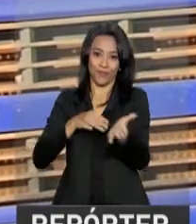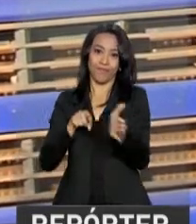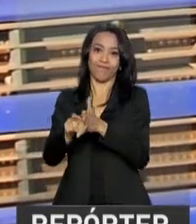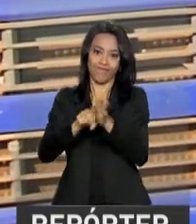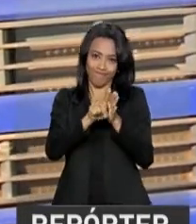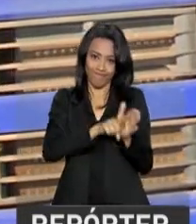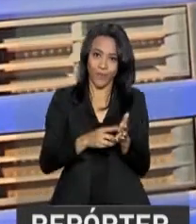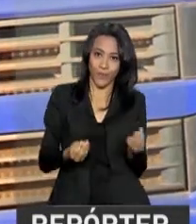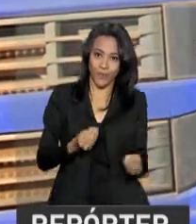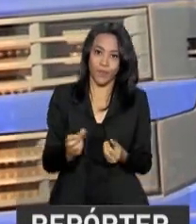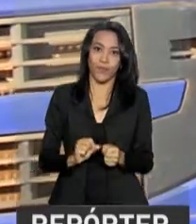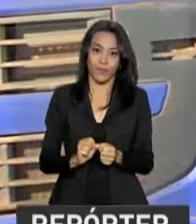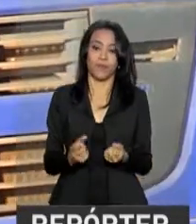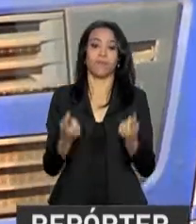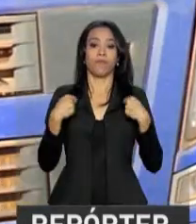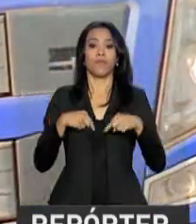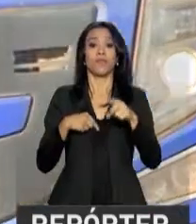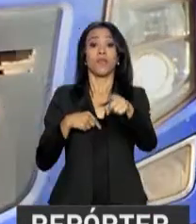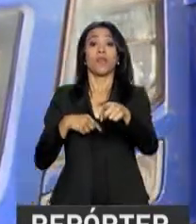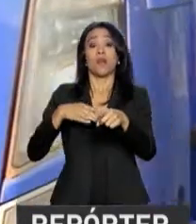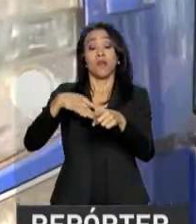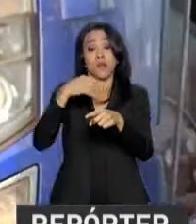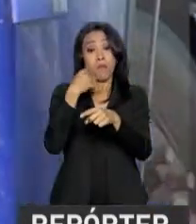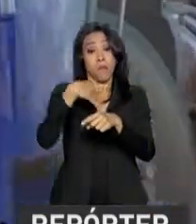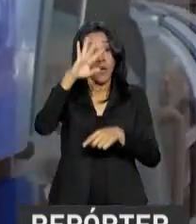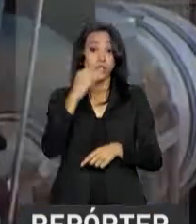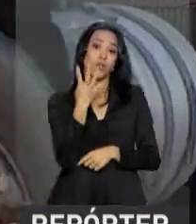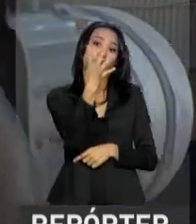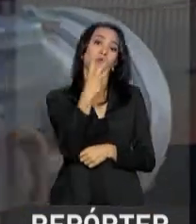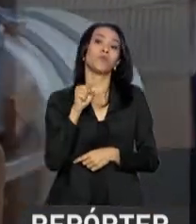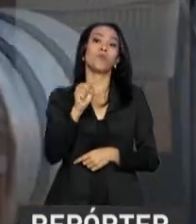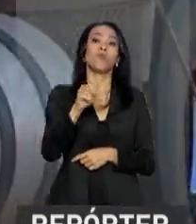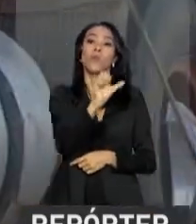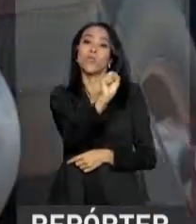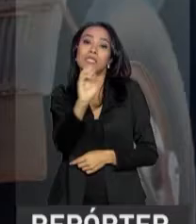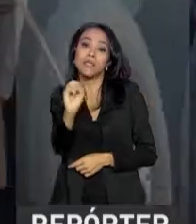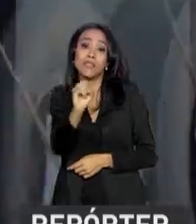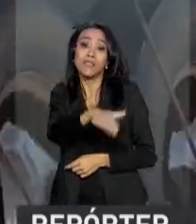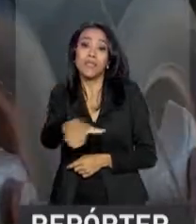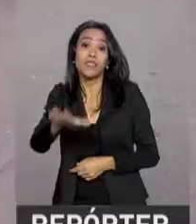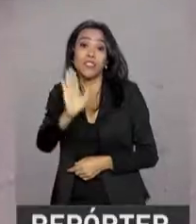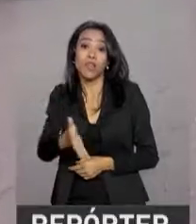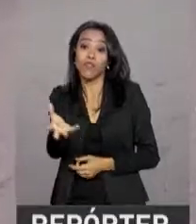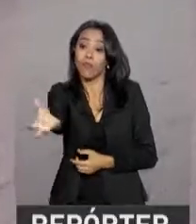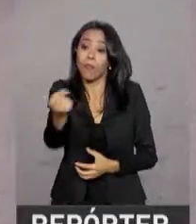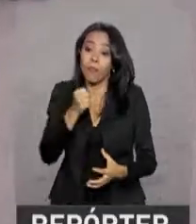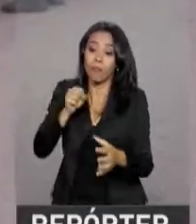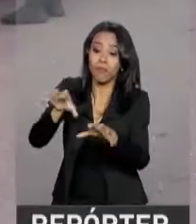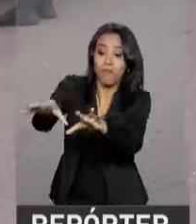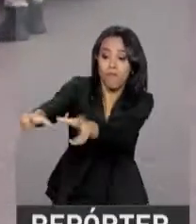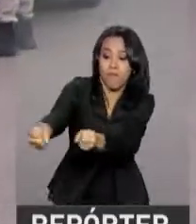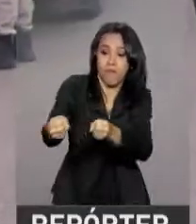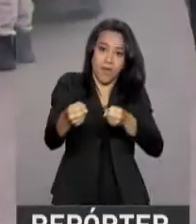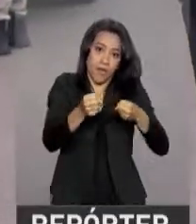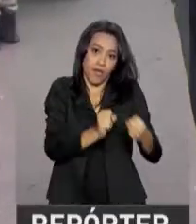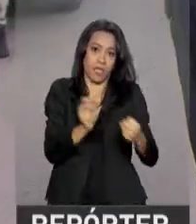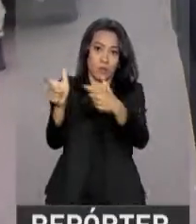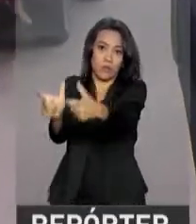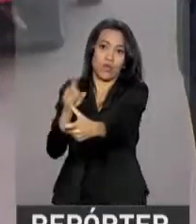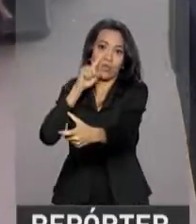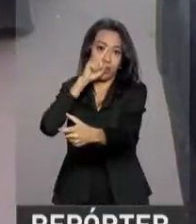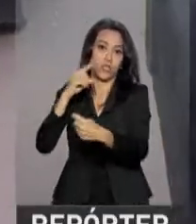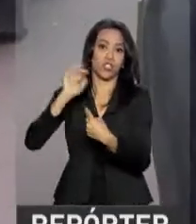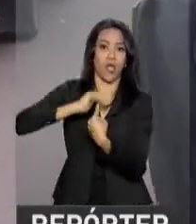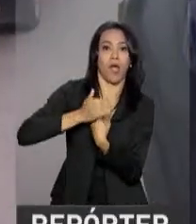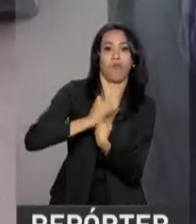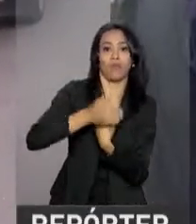2005 quase 4 mil oitocentas crianças e adolescentes foram resgatados de áreas vulneráveis e ação contou